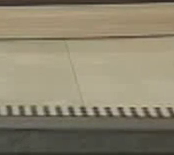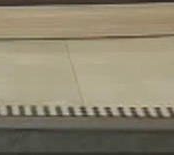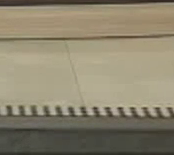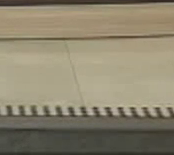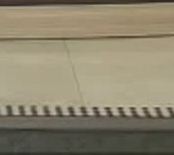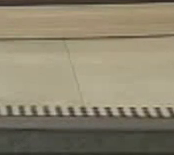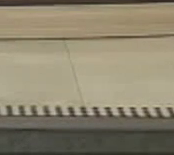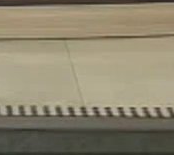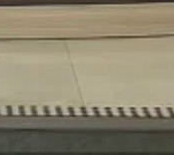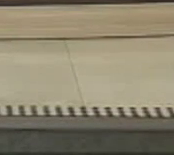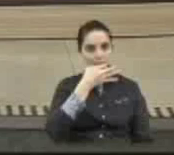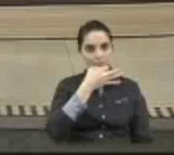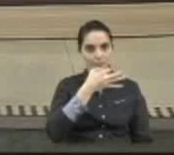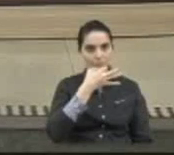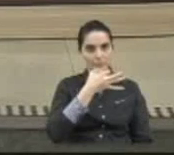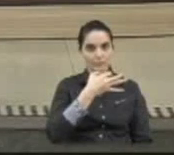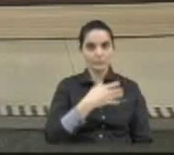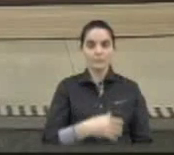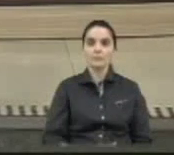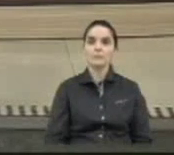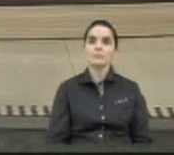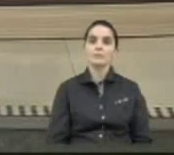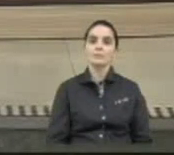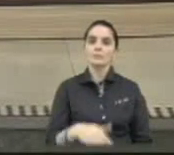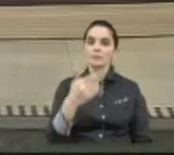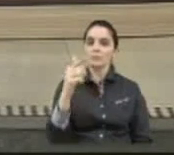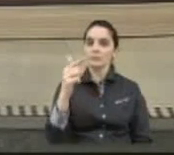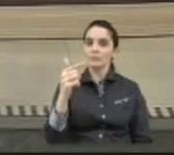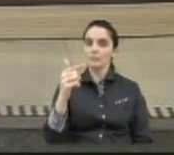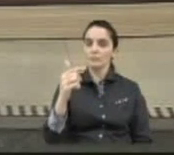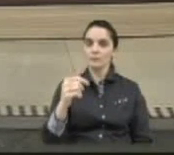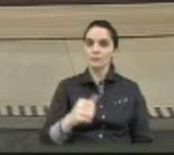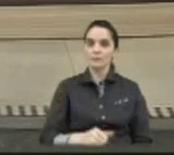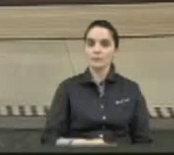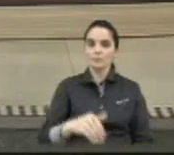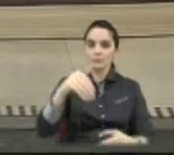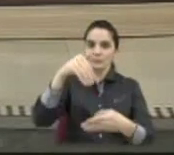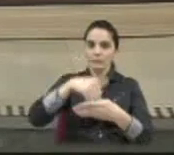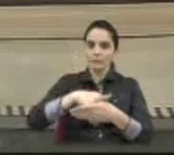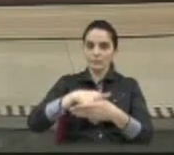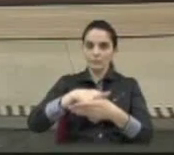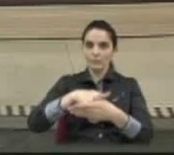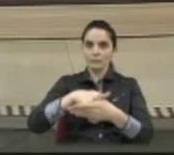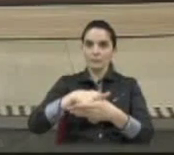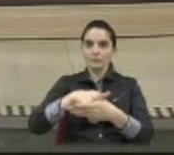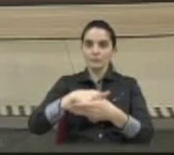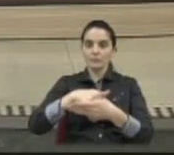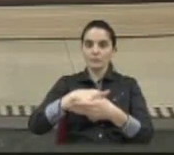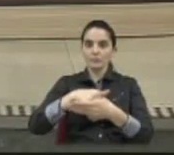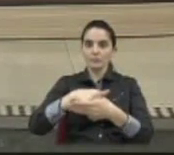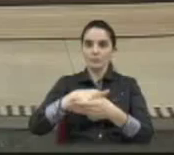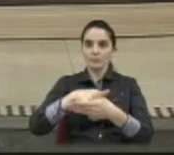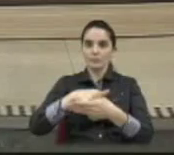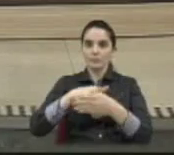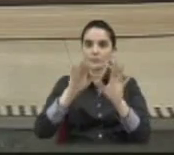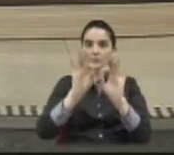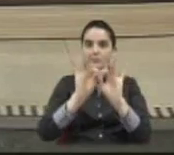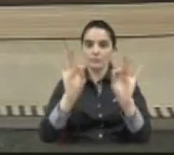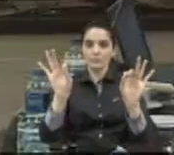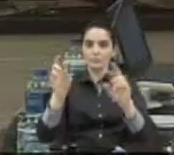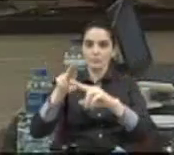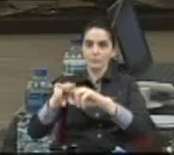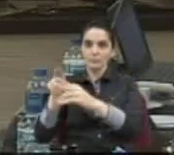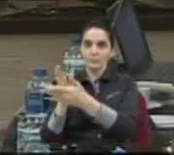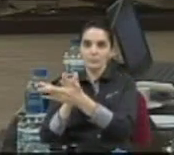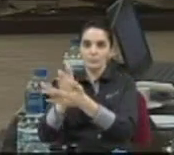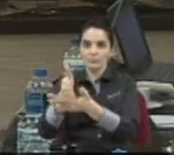Algum vereador deseja discutir? Não havendo, vai a votação. E a votação é simbólica. Os